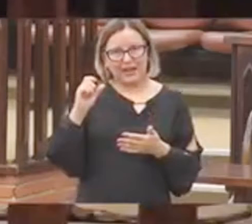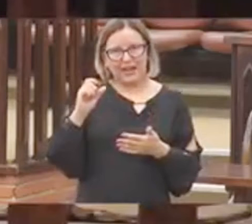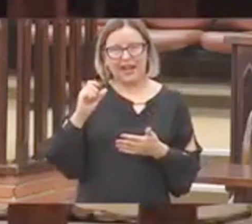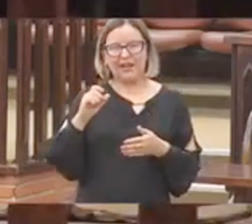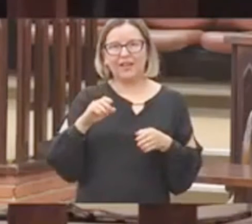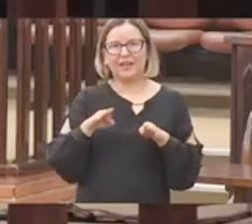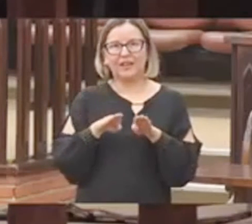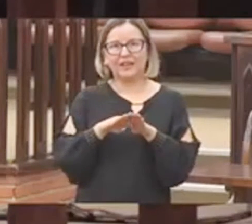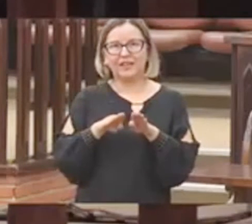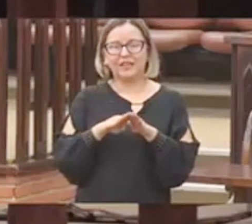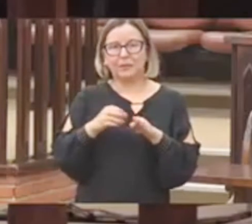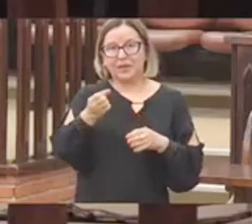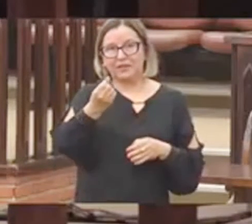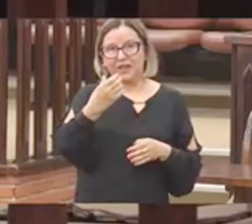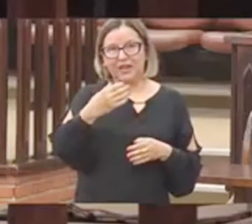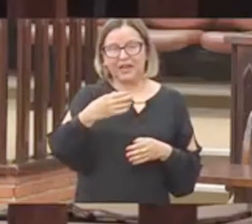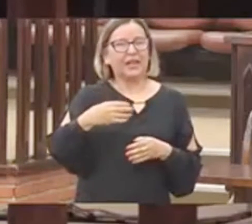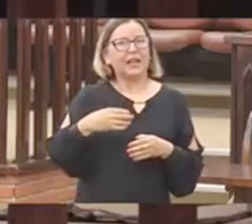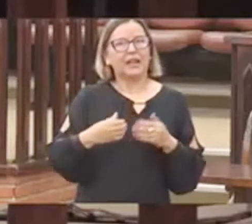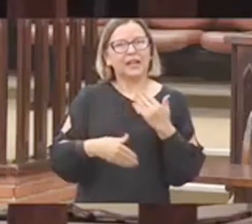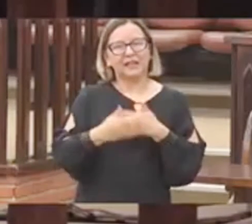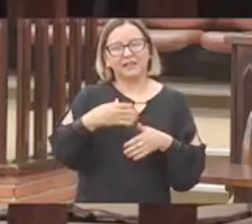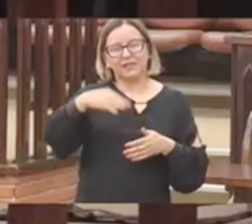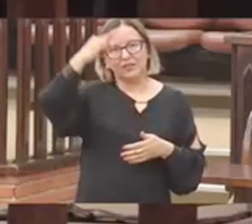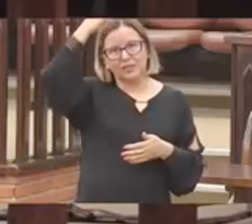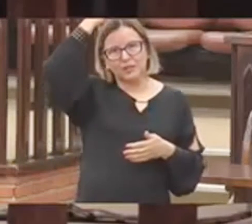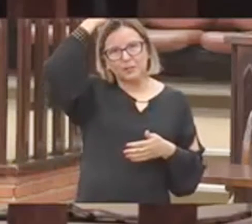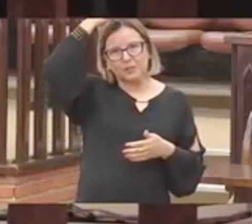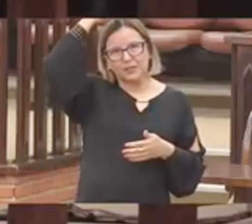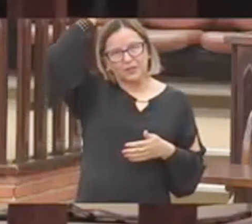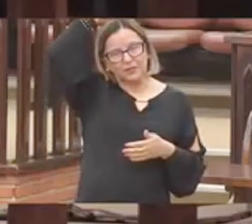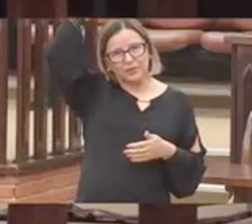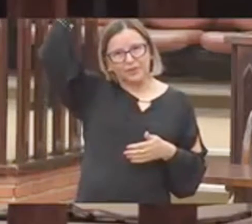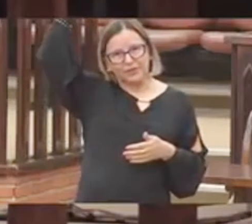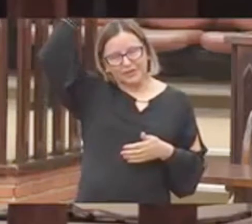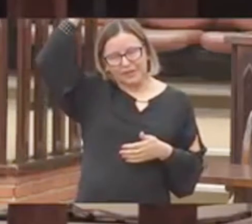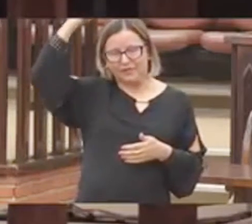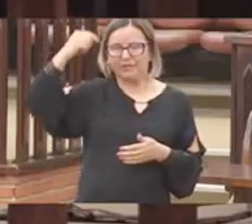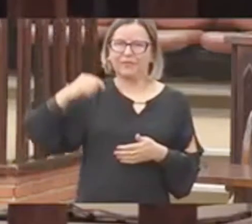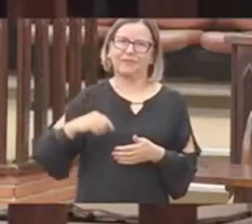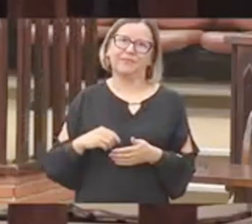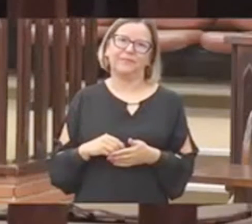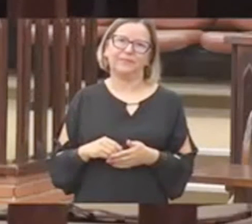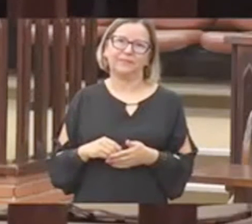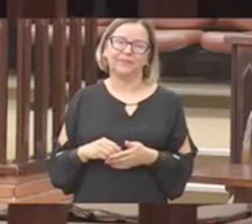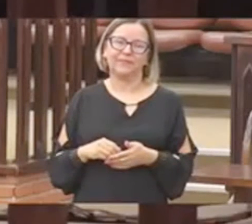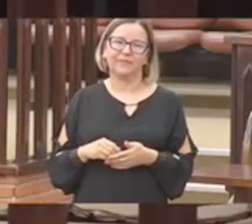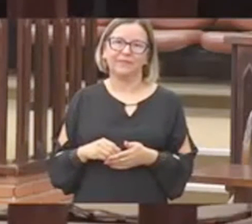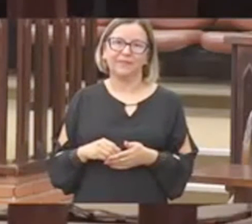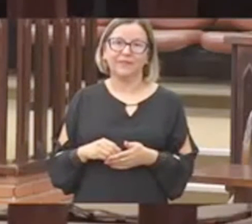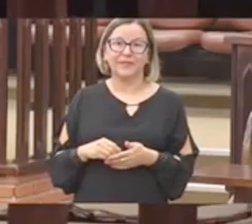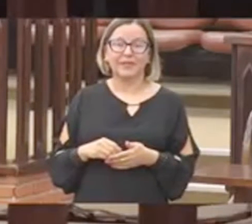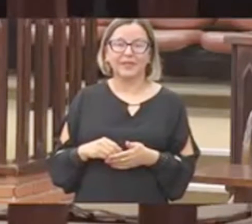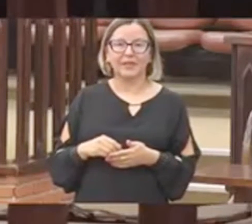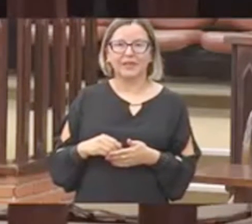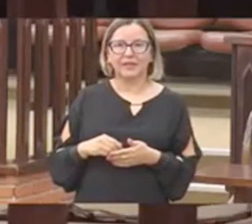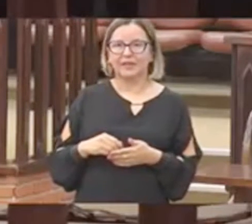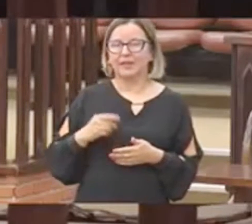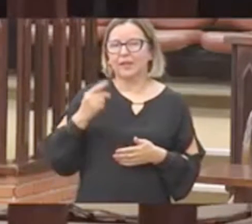É viver a ilusão de que você tem poder em si mesmo, de que você é um